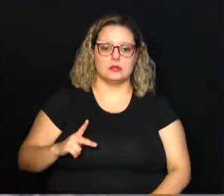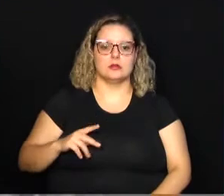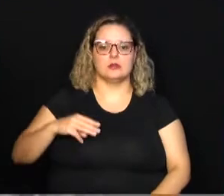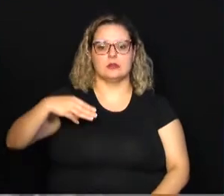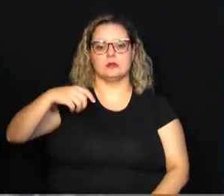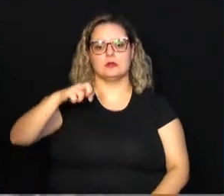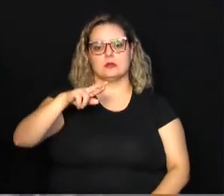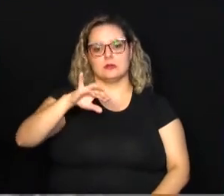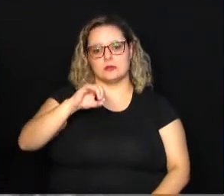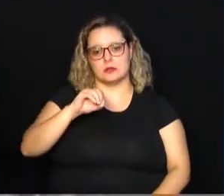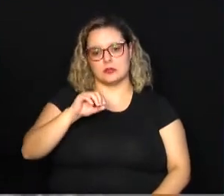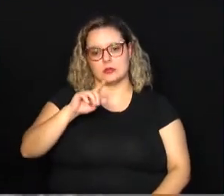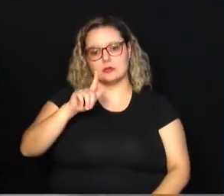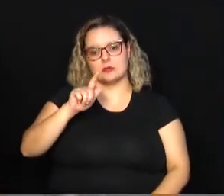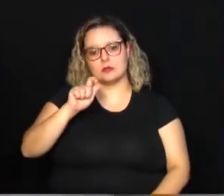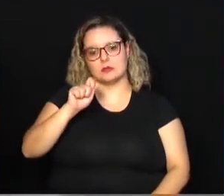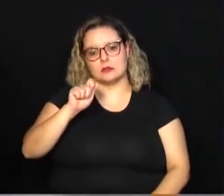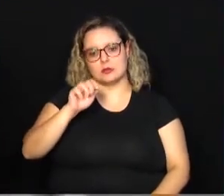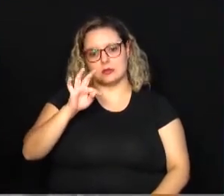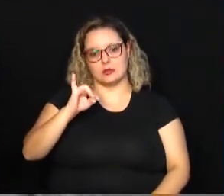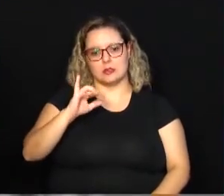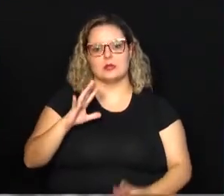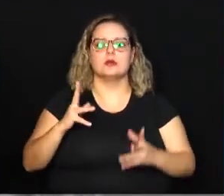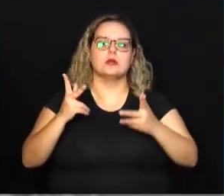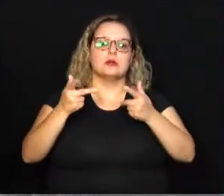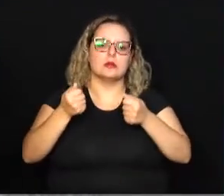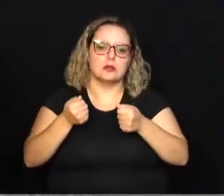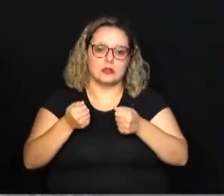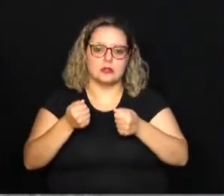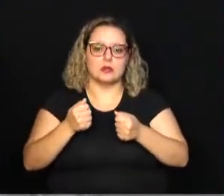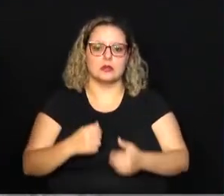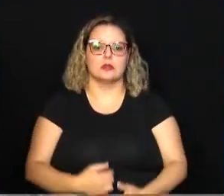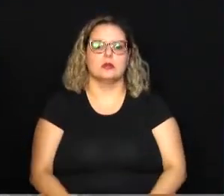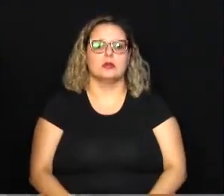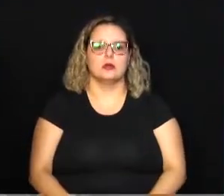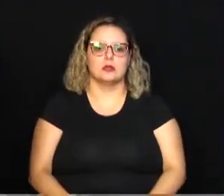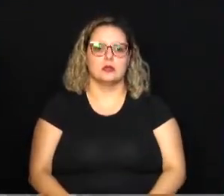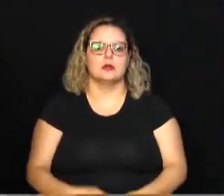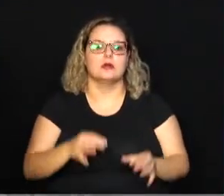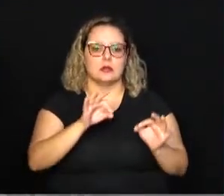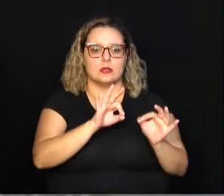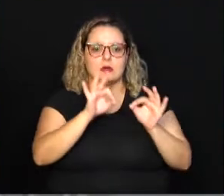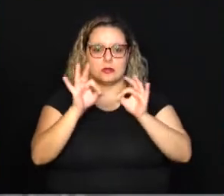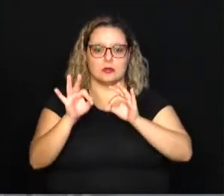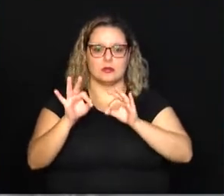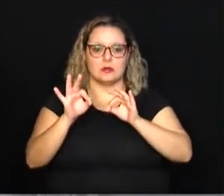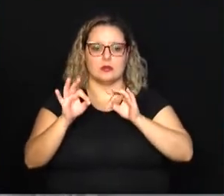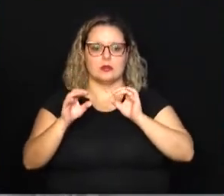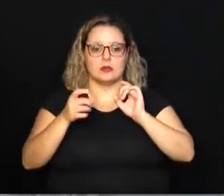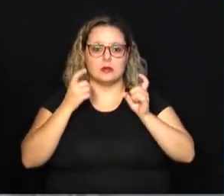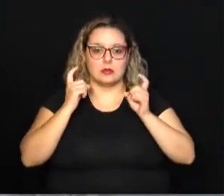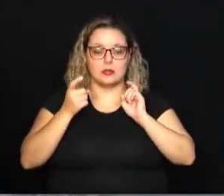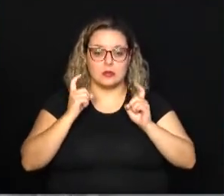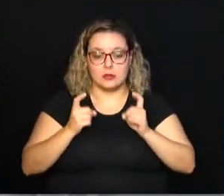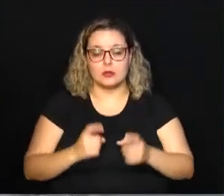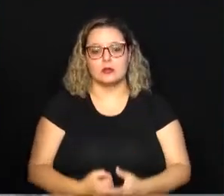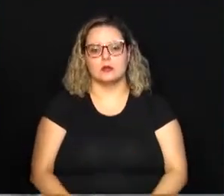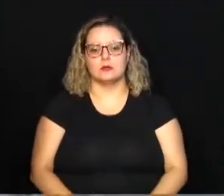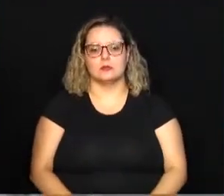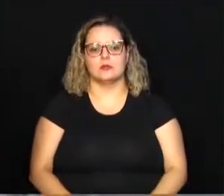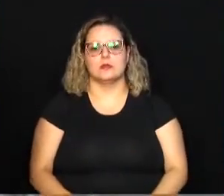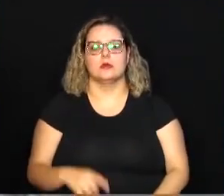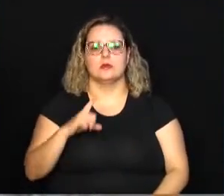Gatti, Dr. Sérgio Bisogni, e todo mundo que está, então, acompanhando essa reunião. Na verdade, eu tenho